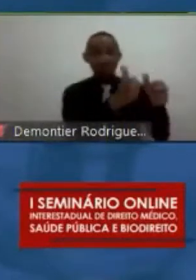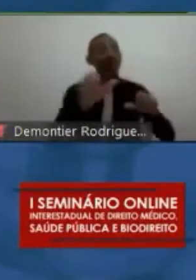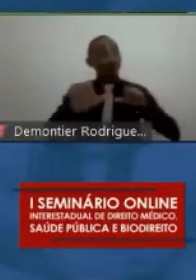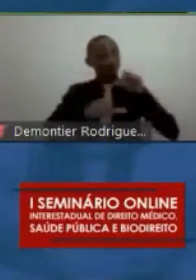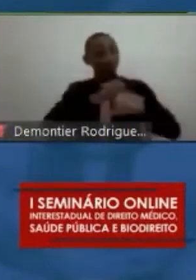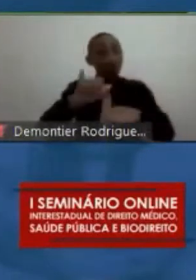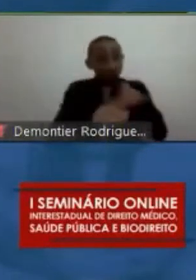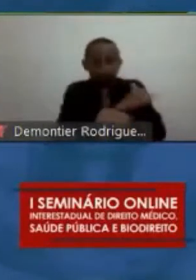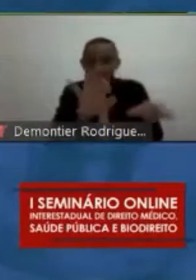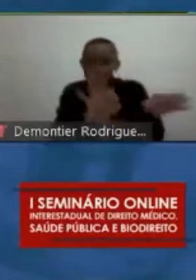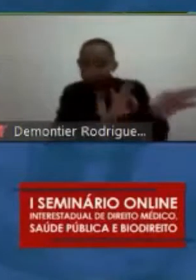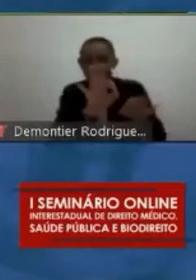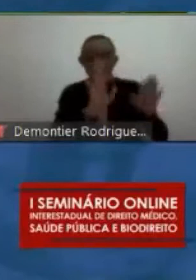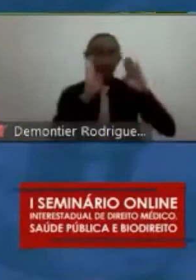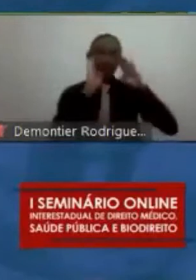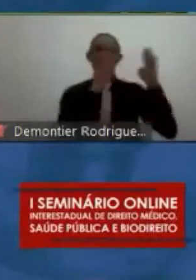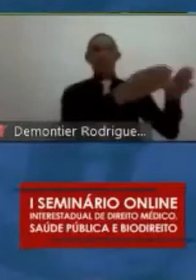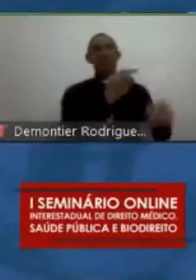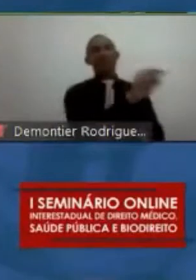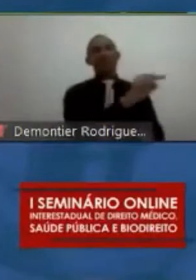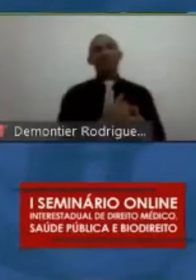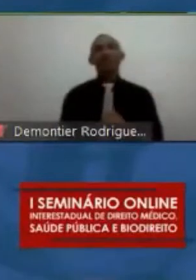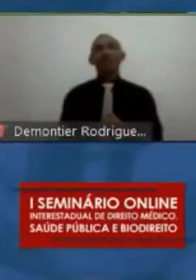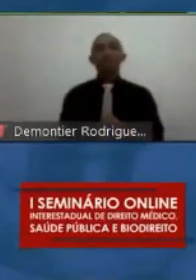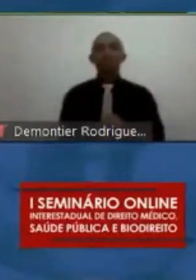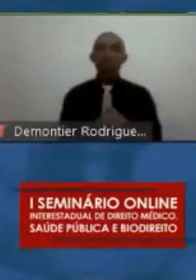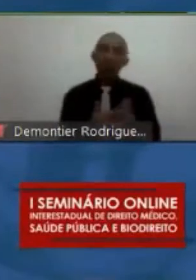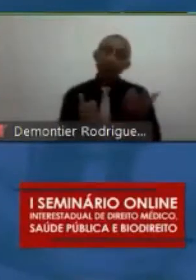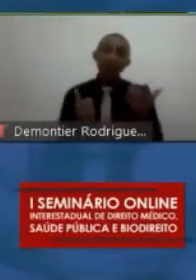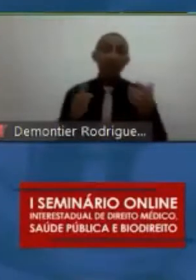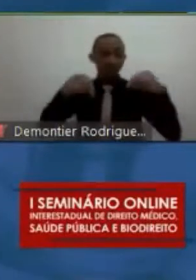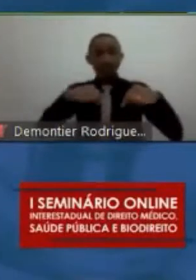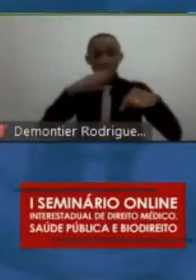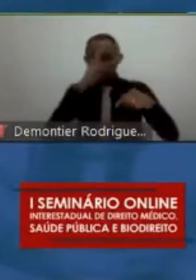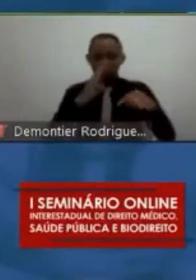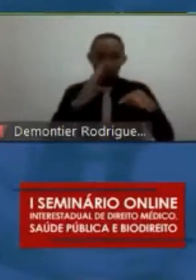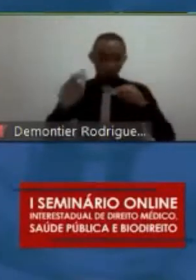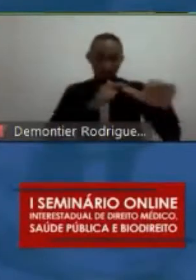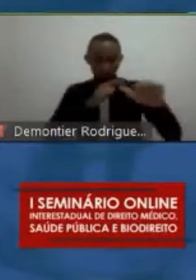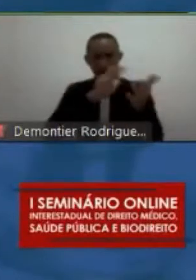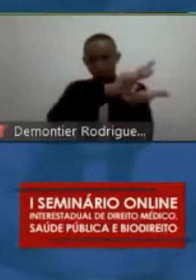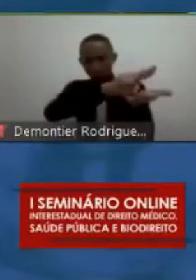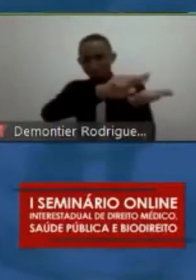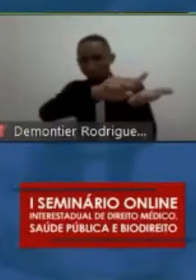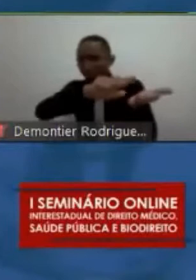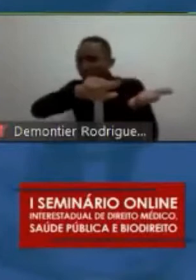visão na gestão do paciente. Vários trabalhos no Brasil, aqui vou citar apenas um, já estão demonstrando como equipes